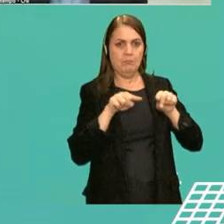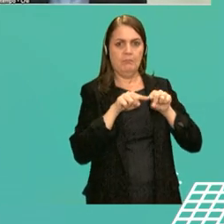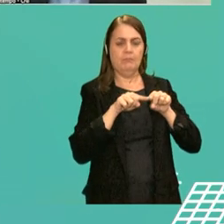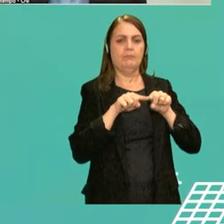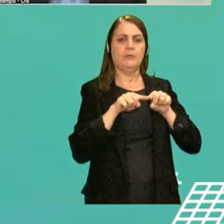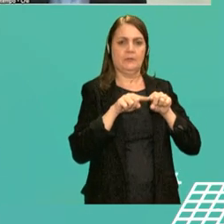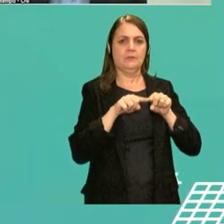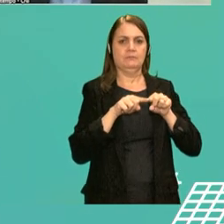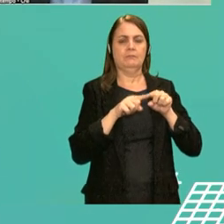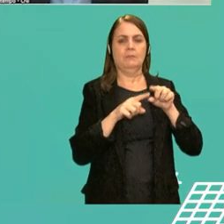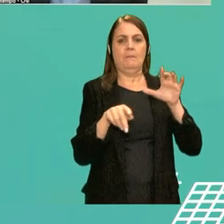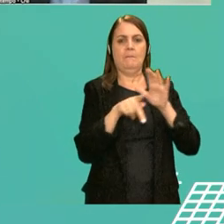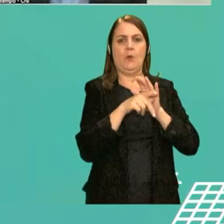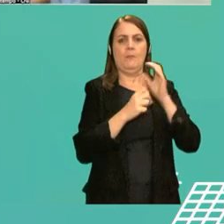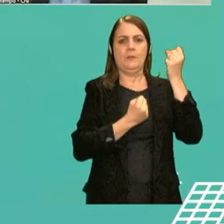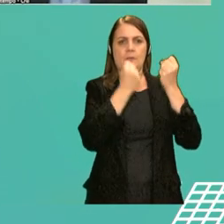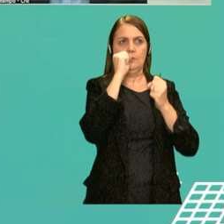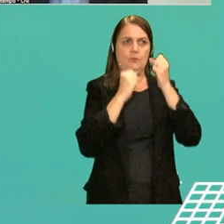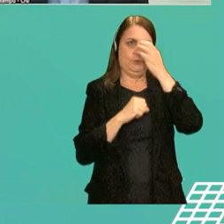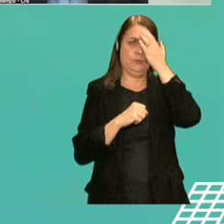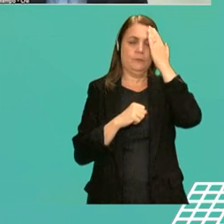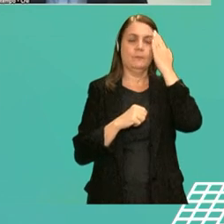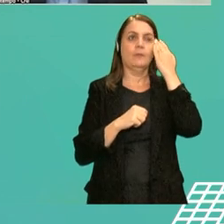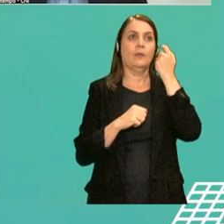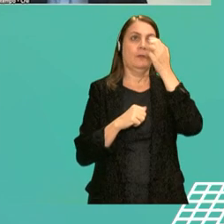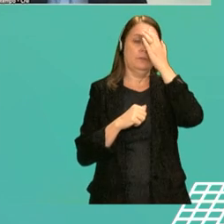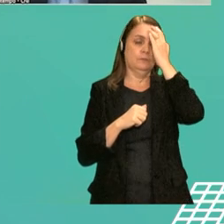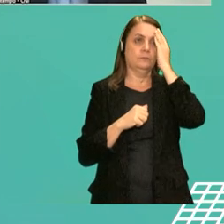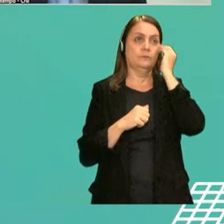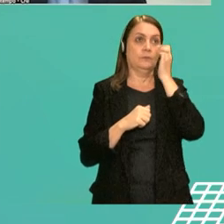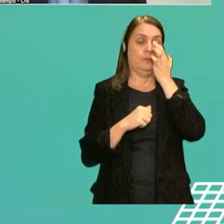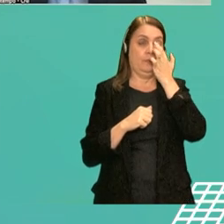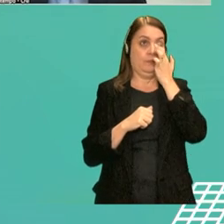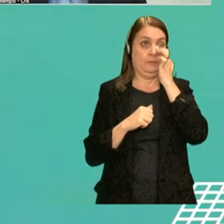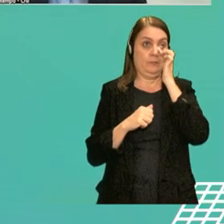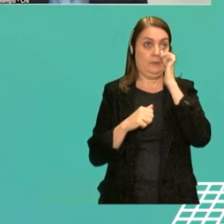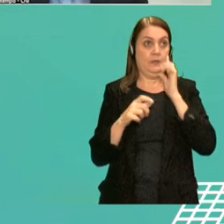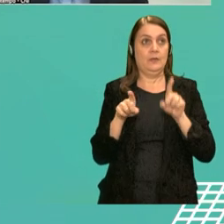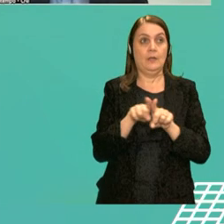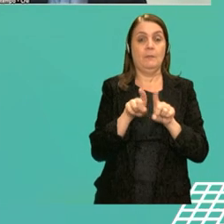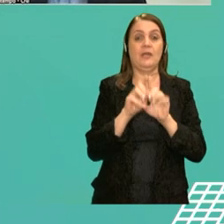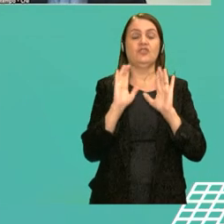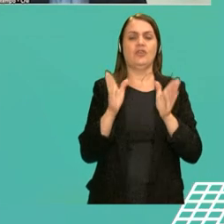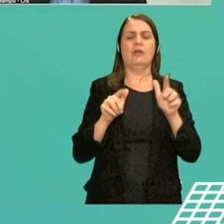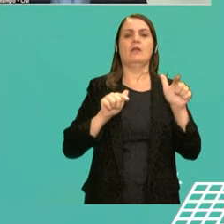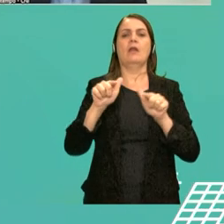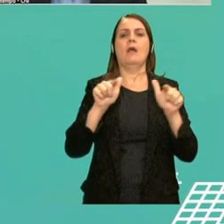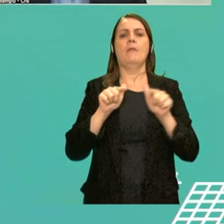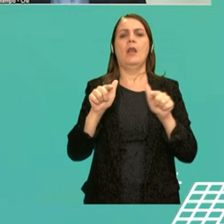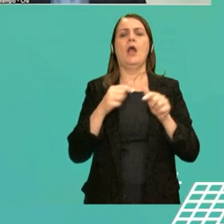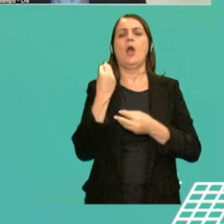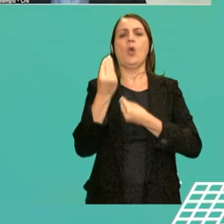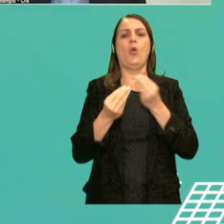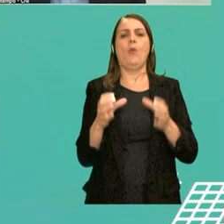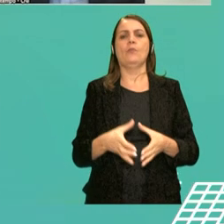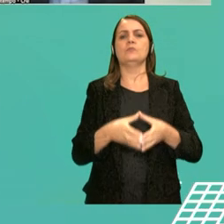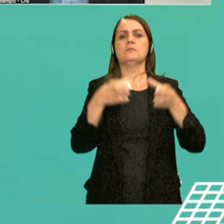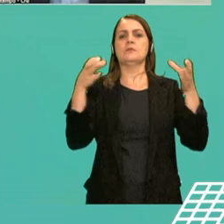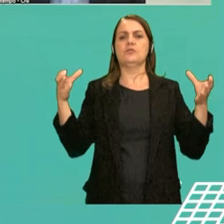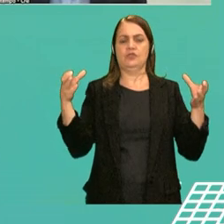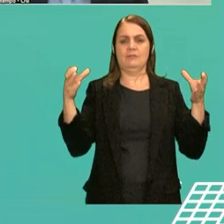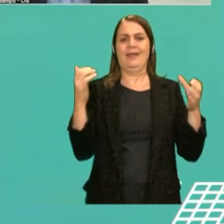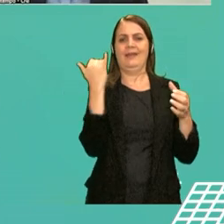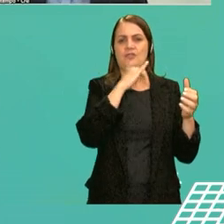Bom, aqui a gente já começa a trabalhar também, né, a expansão dos renováveis dentro do pilar de transição energética.